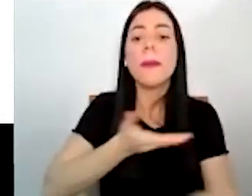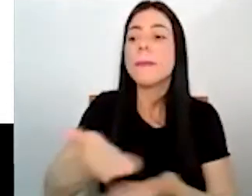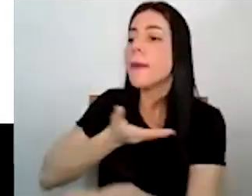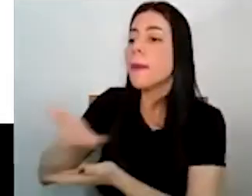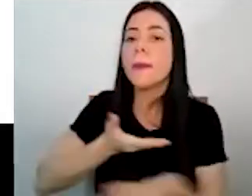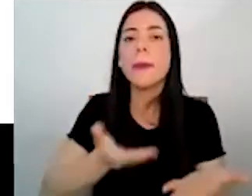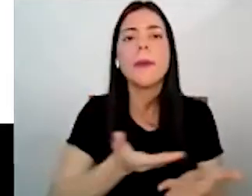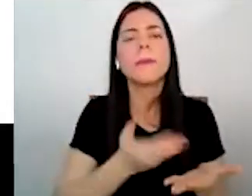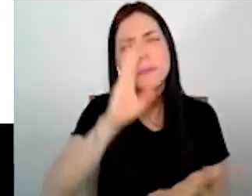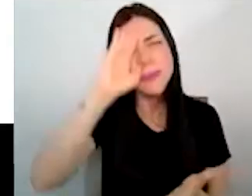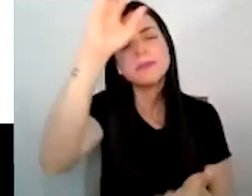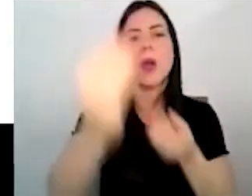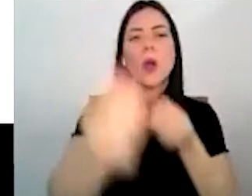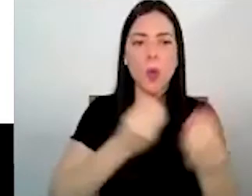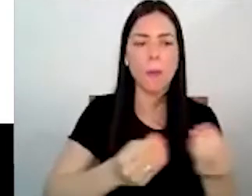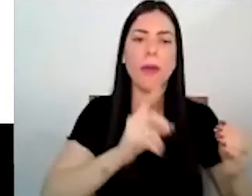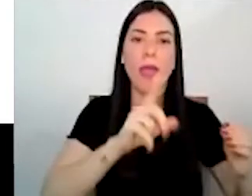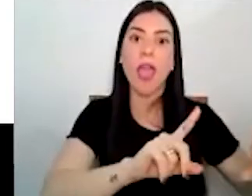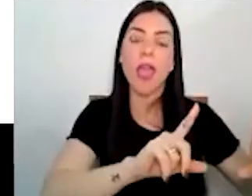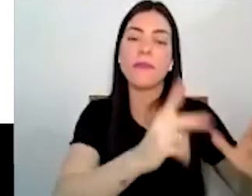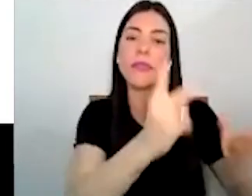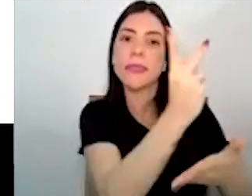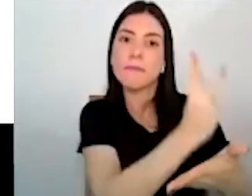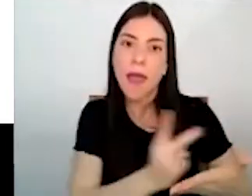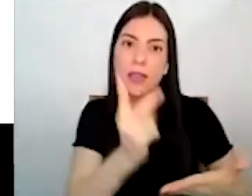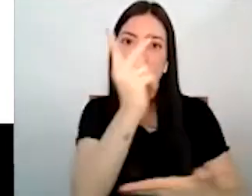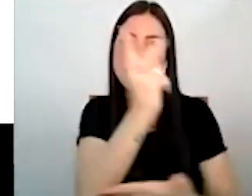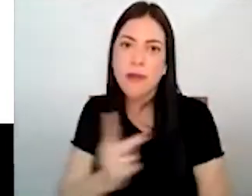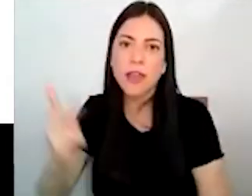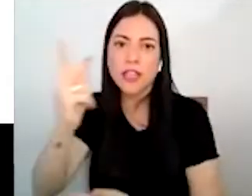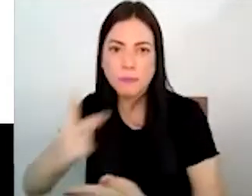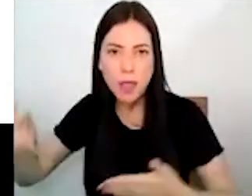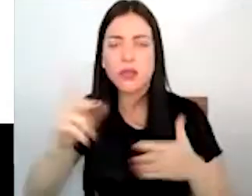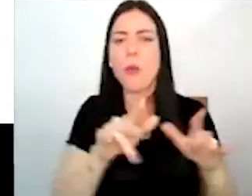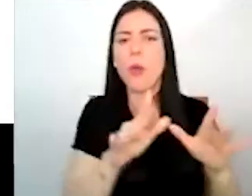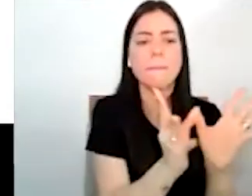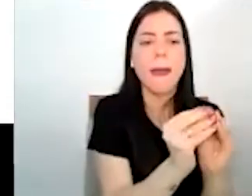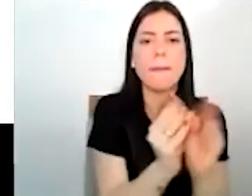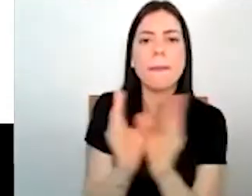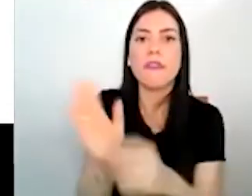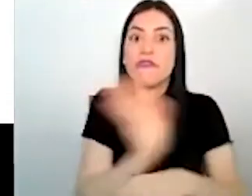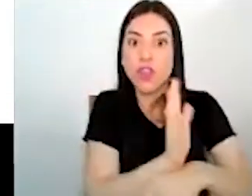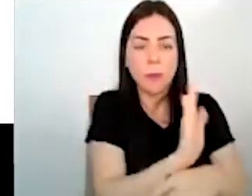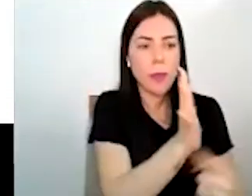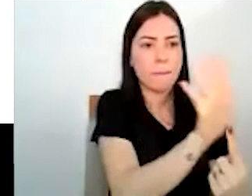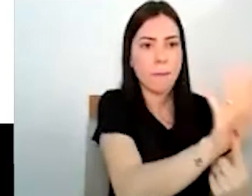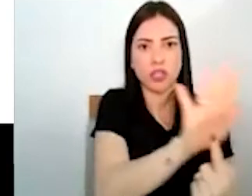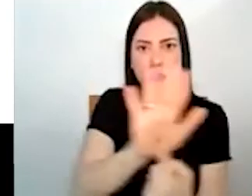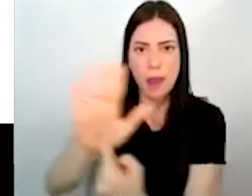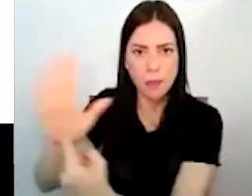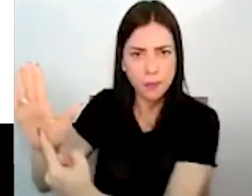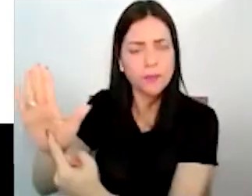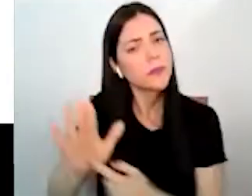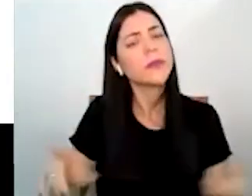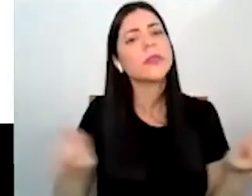que eram frames dos vídeos que a gente ia passar, ícones que remetiam ao